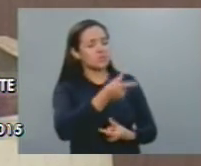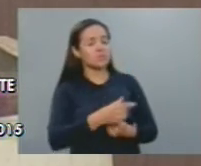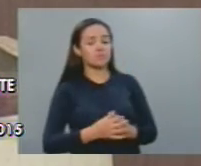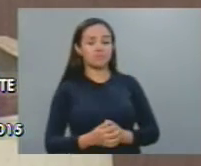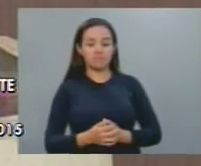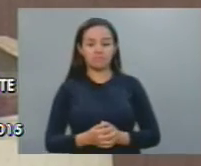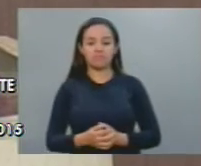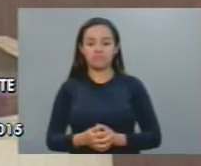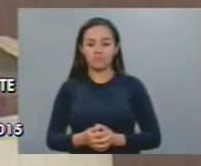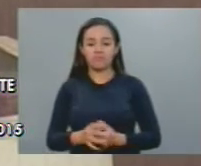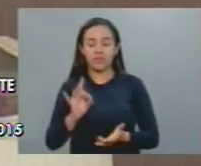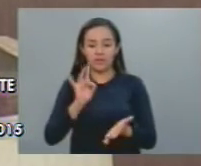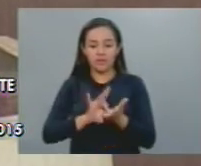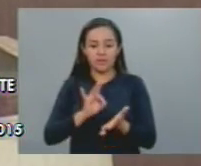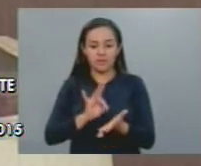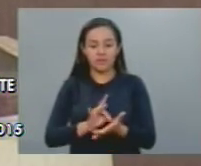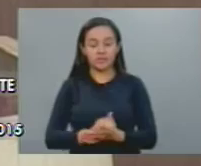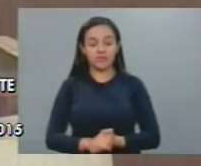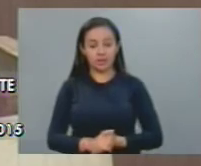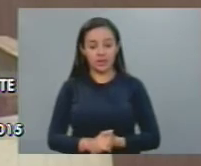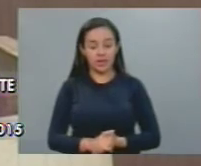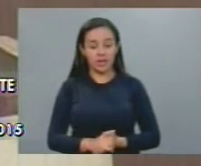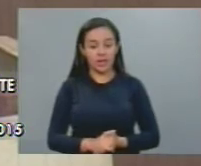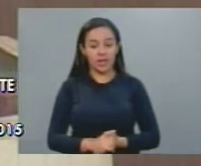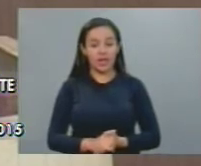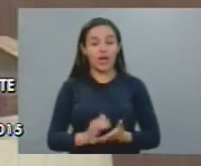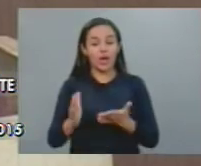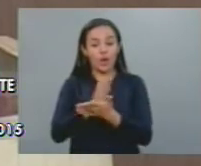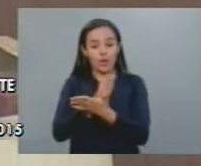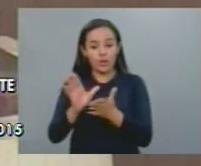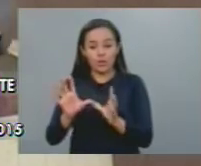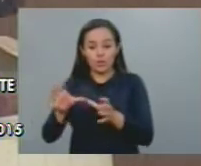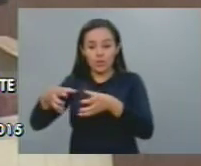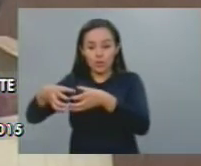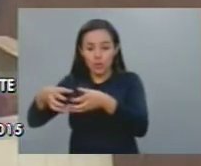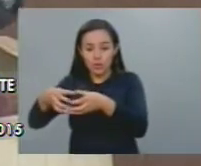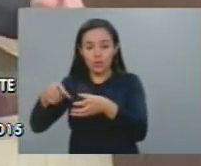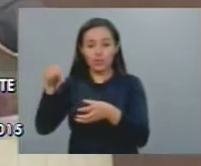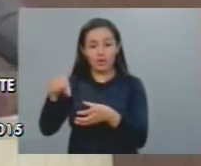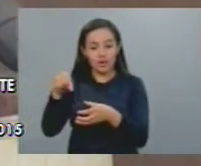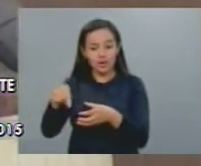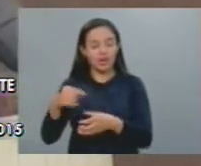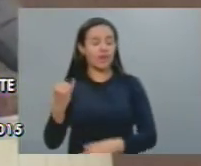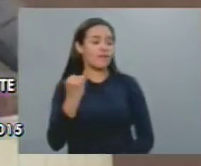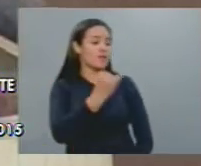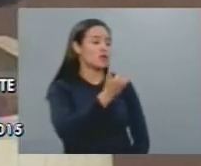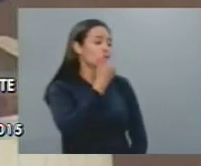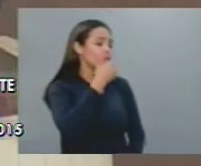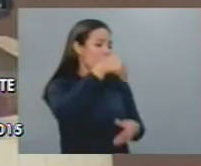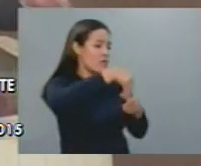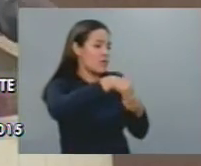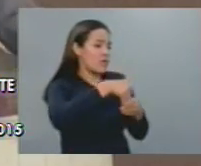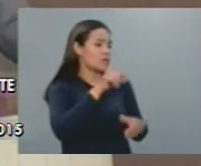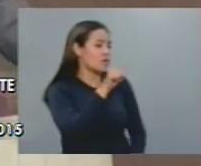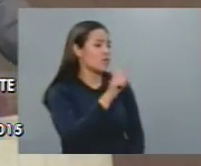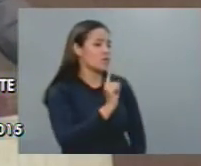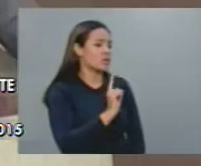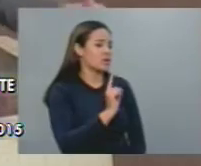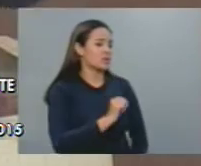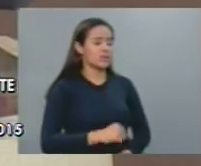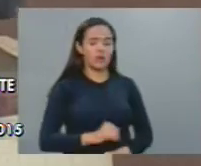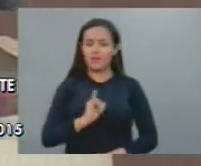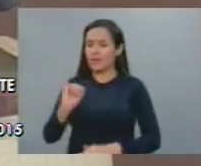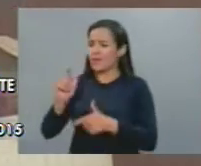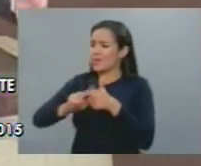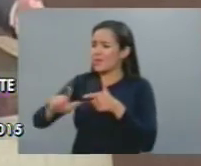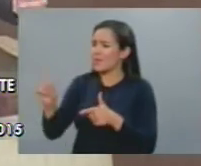Eu ouvi lideranças comunitárias dizer assim: olha, a gente não votou aqui no senhor. E eu disse: não tem problema. Não há problema algum. Eu